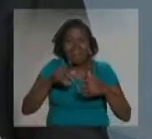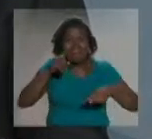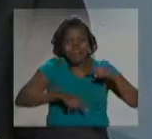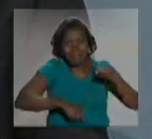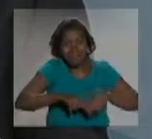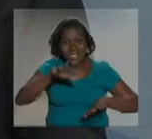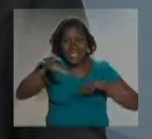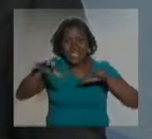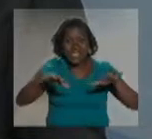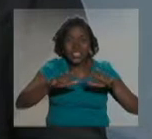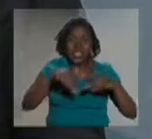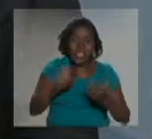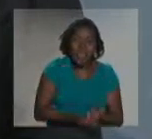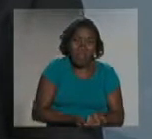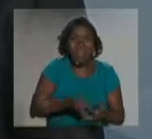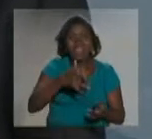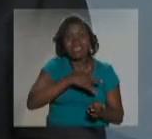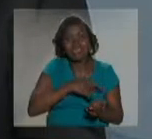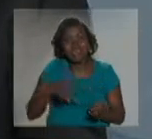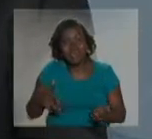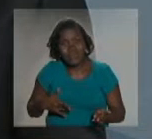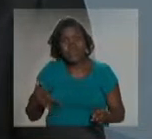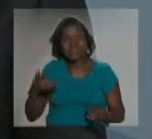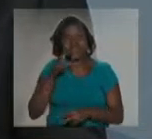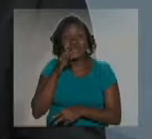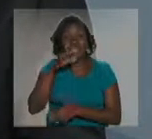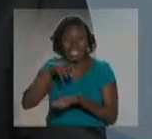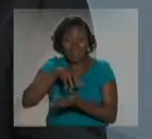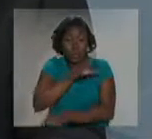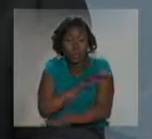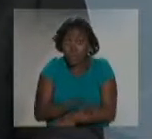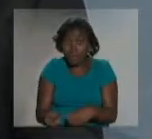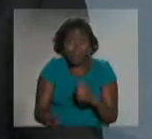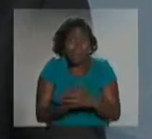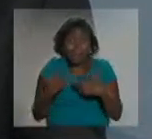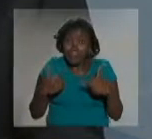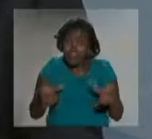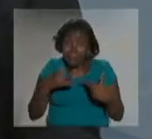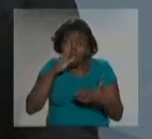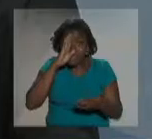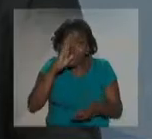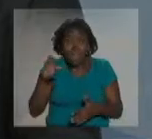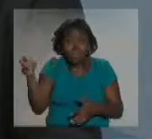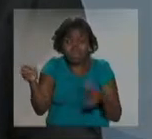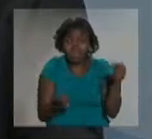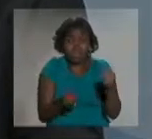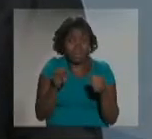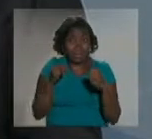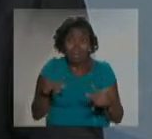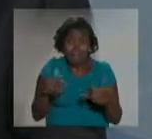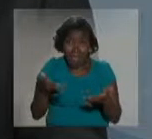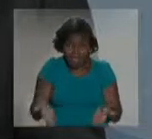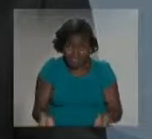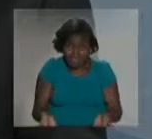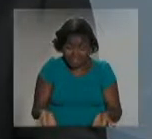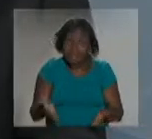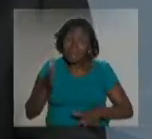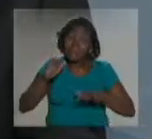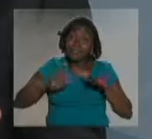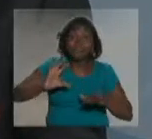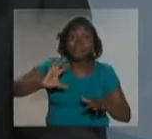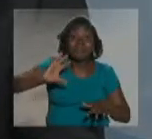de saúde ou um centro cultural, eles por si só já vão gerar emprego e de forma direta e indireta. Mas, de repente, com